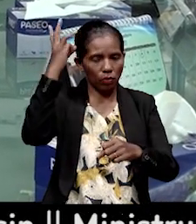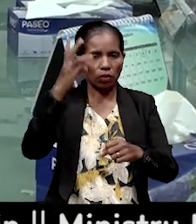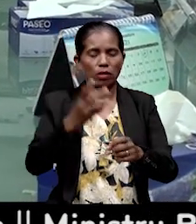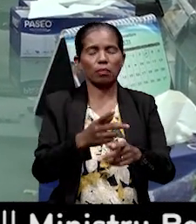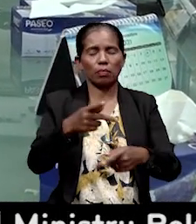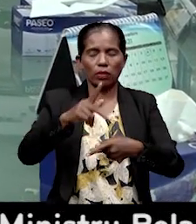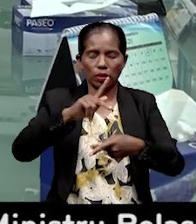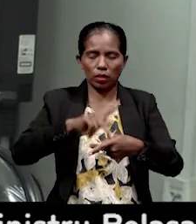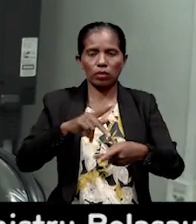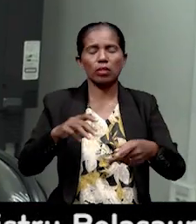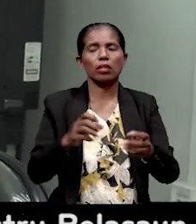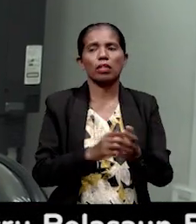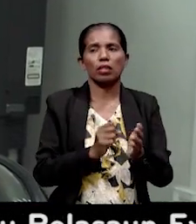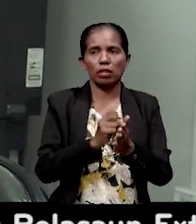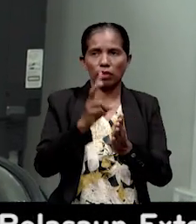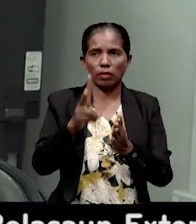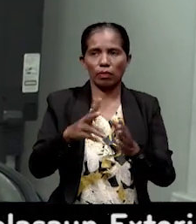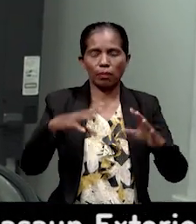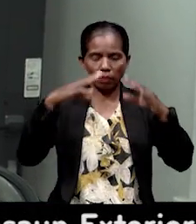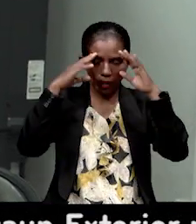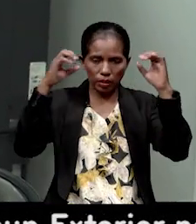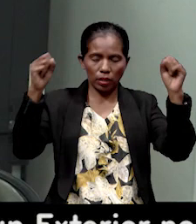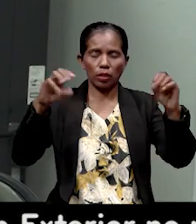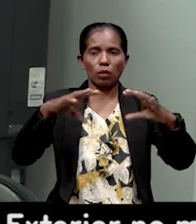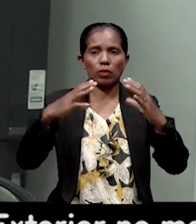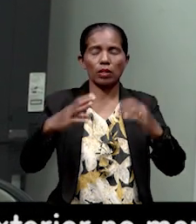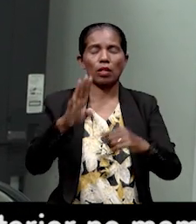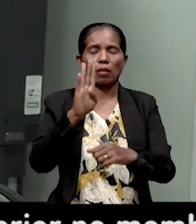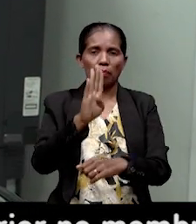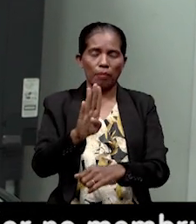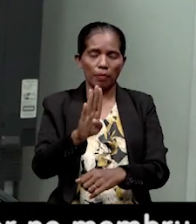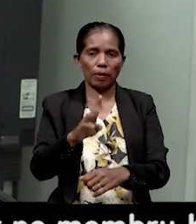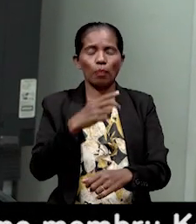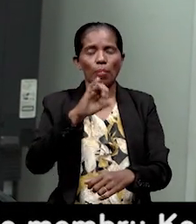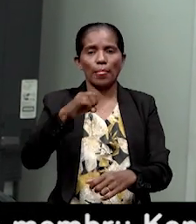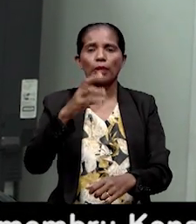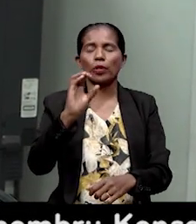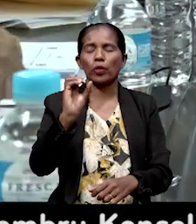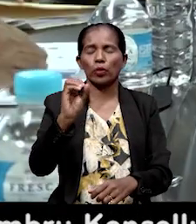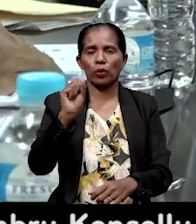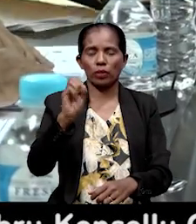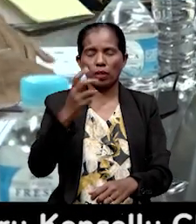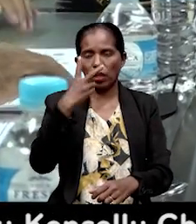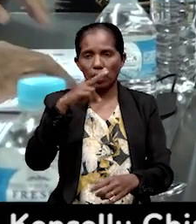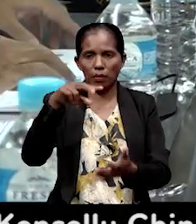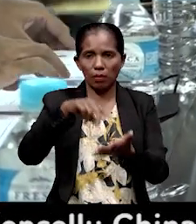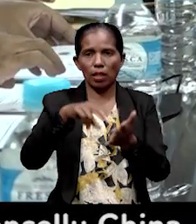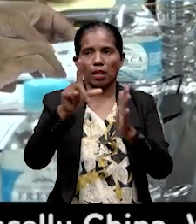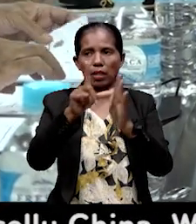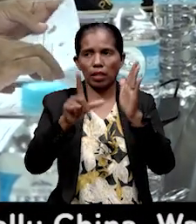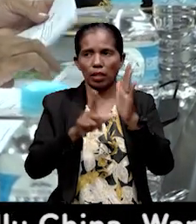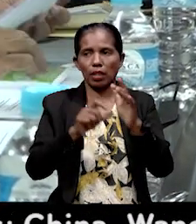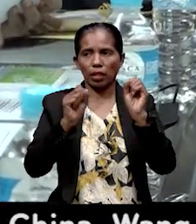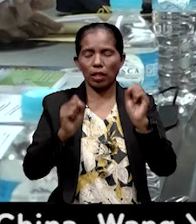Proteção Civil Nian. Presidente da Comissão B, José Agostinho Somocho, afirma halo fale revisão da lei idane,